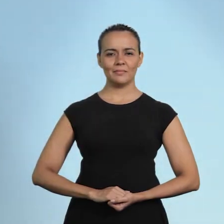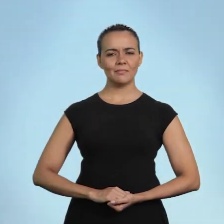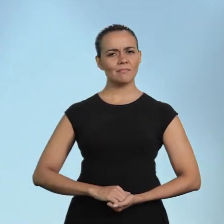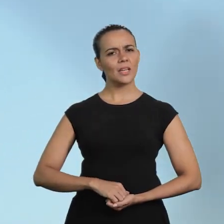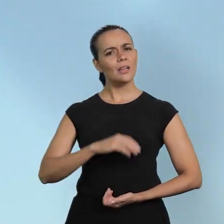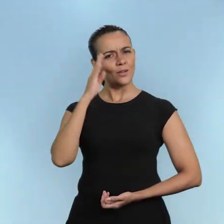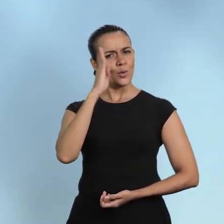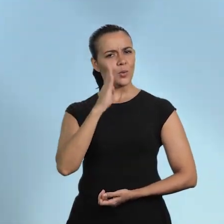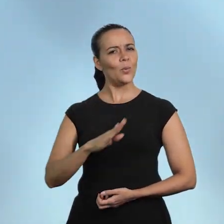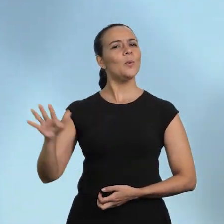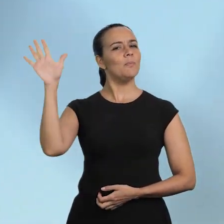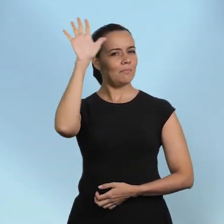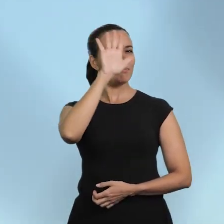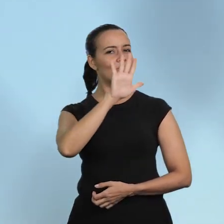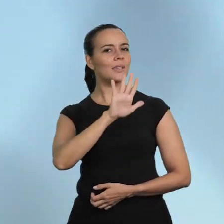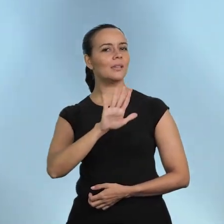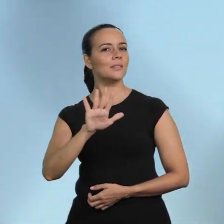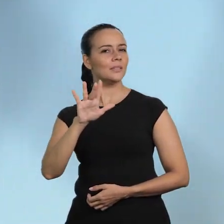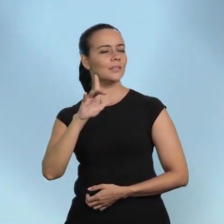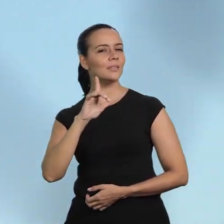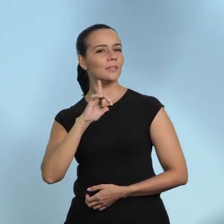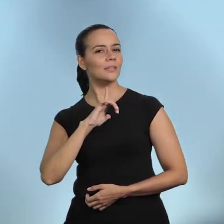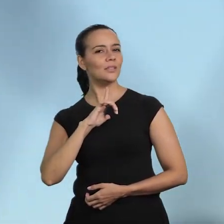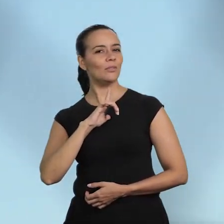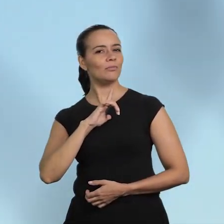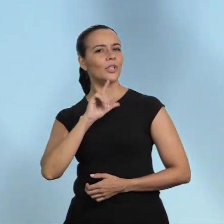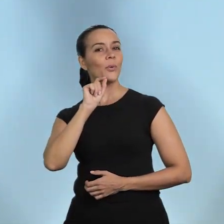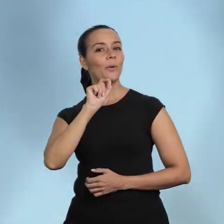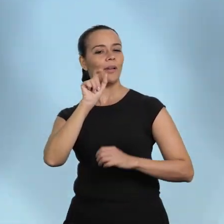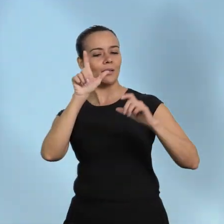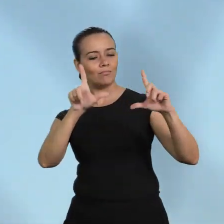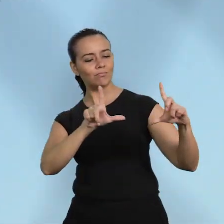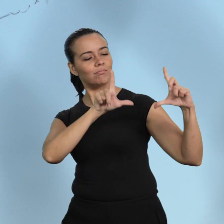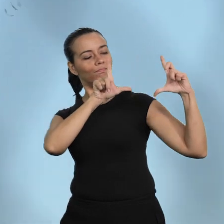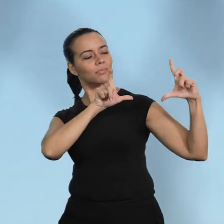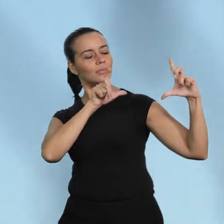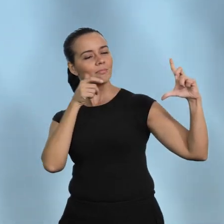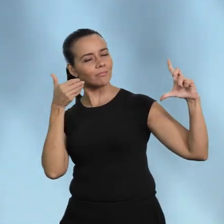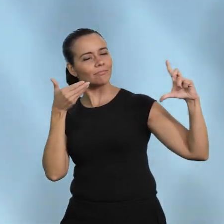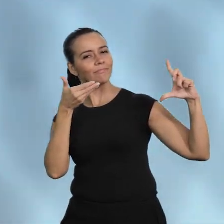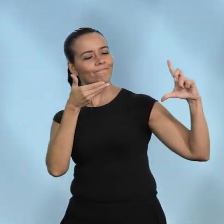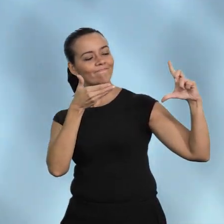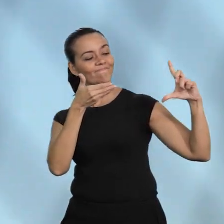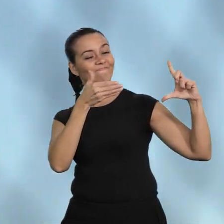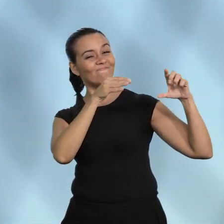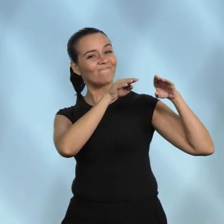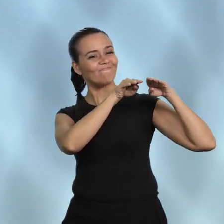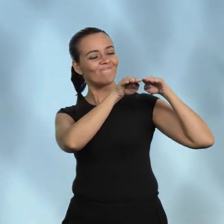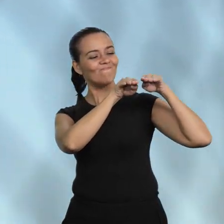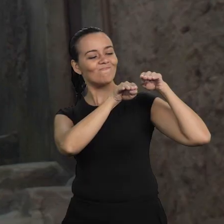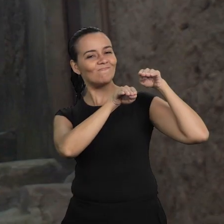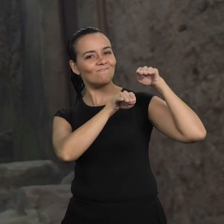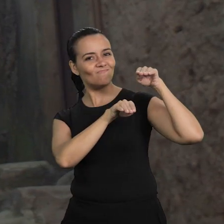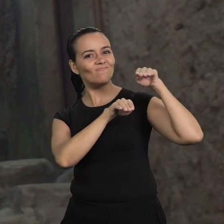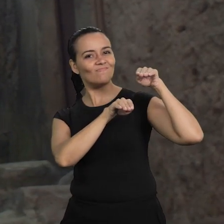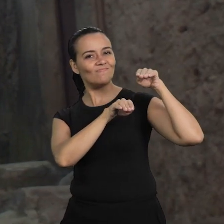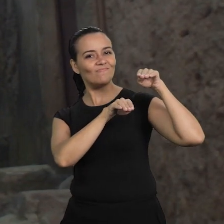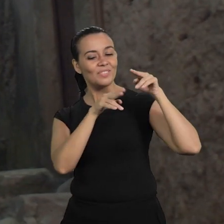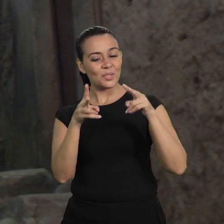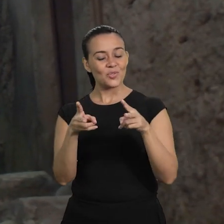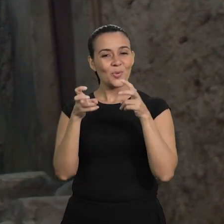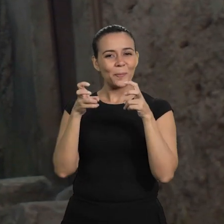Acho que o Brasil já é essa fotografia dessa desigualdade social. A gente vê